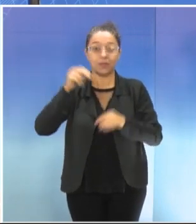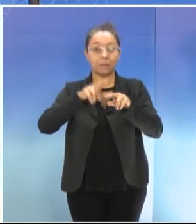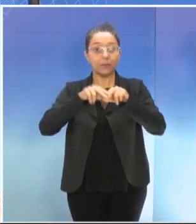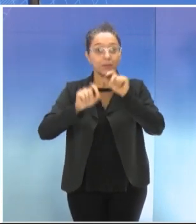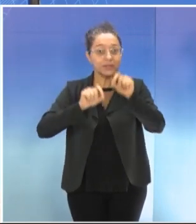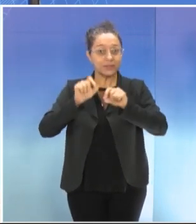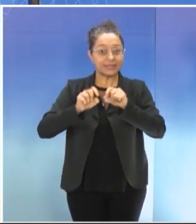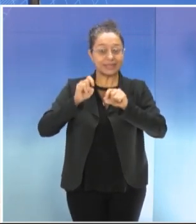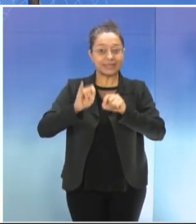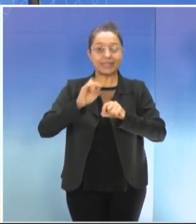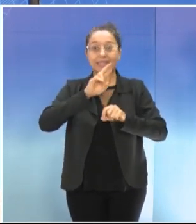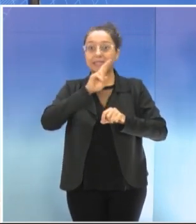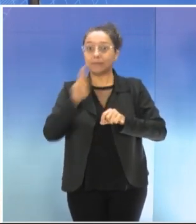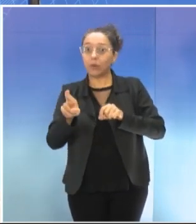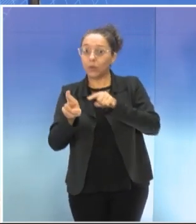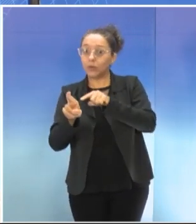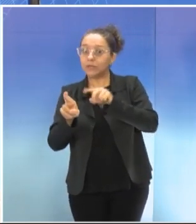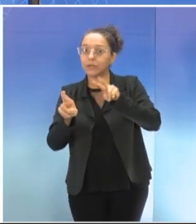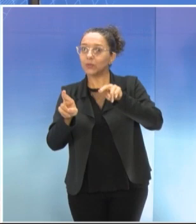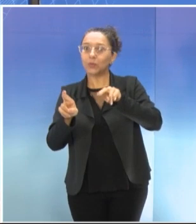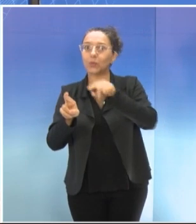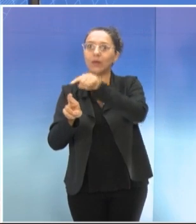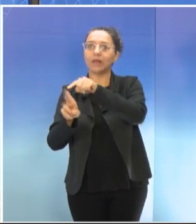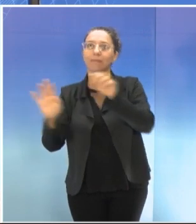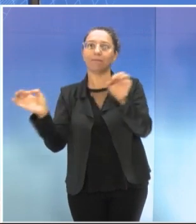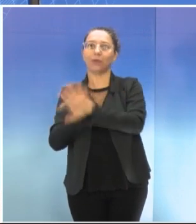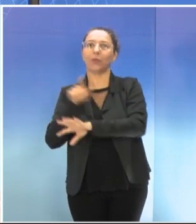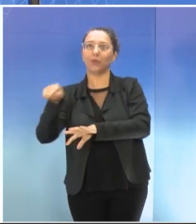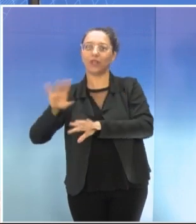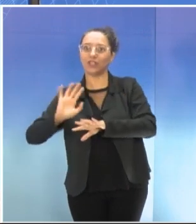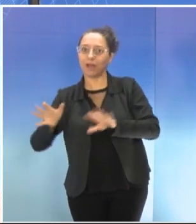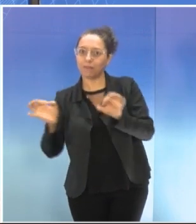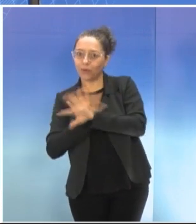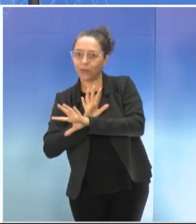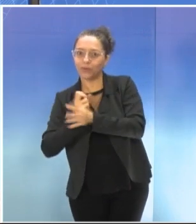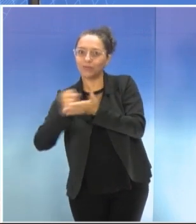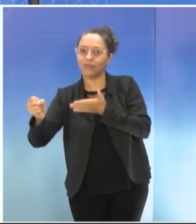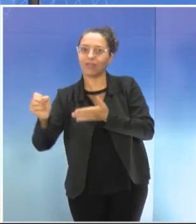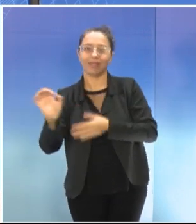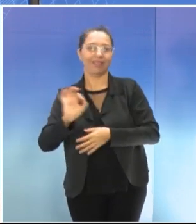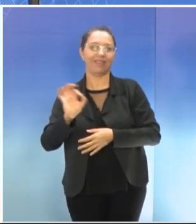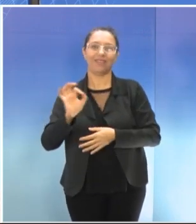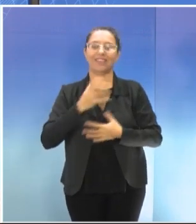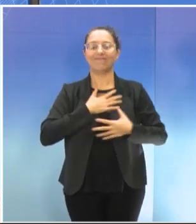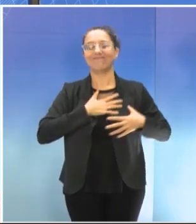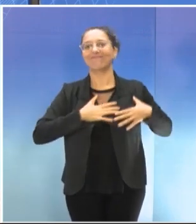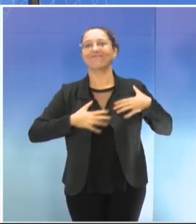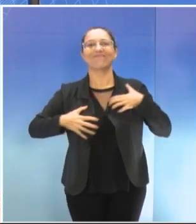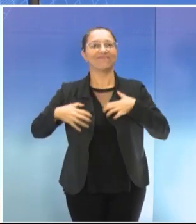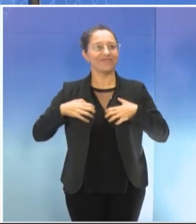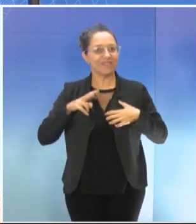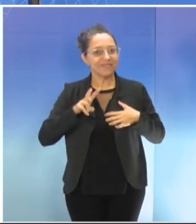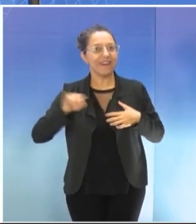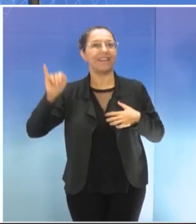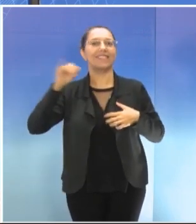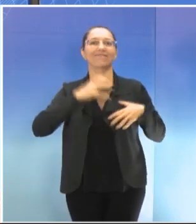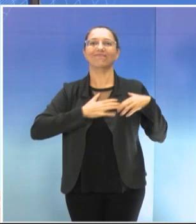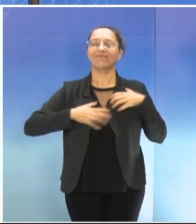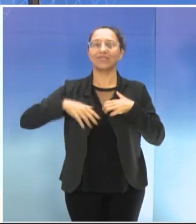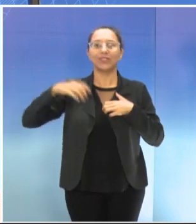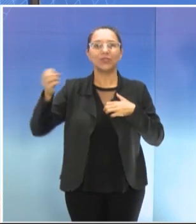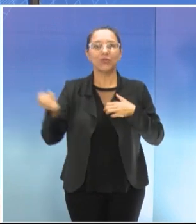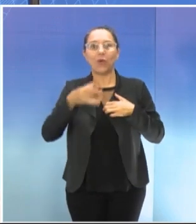qualquer situação. Porém, essas respostas nunca vão satisfazer o filósofo. O filósofo sempre vai estar inquieto